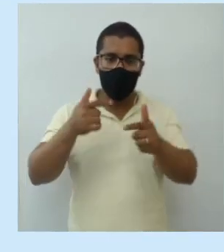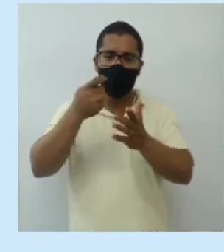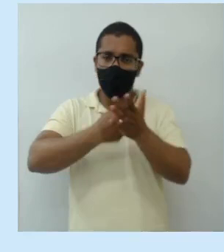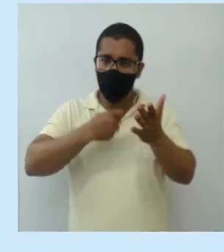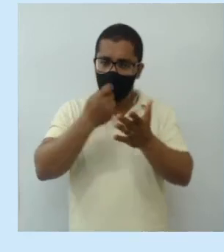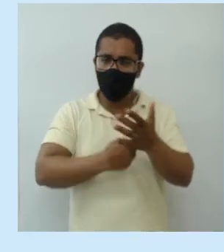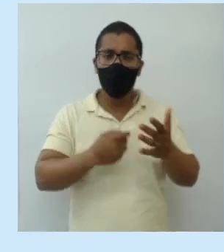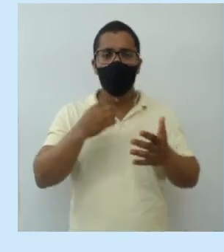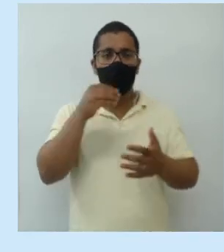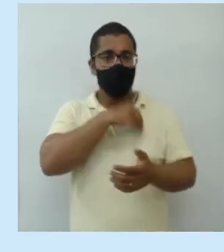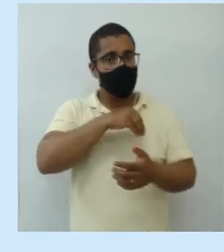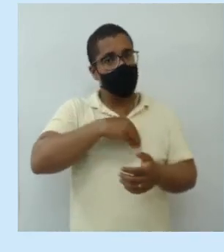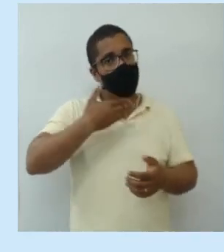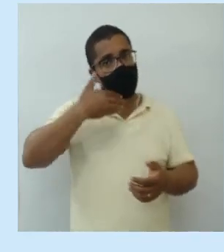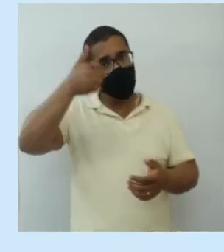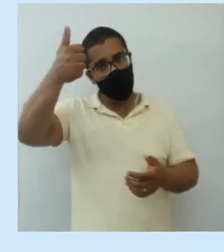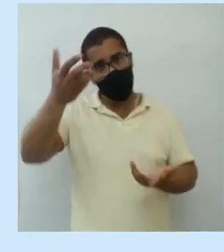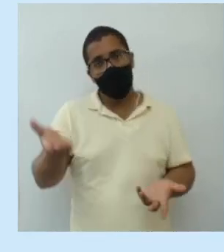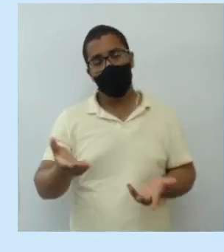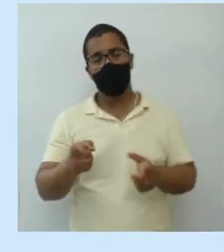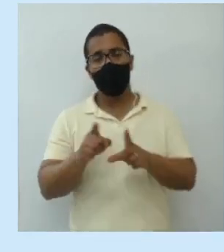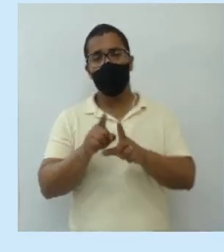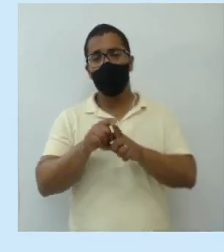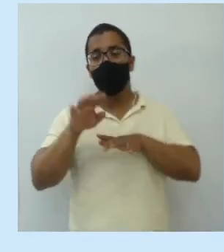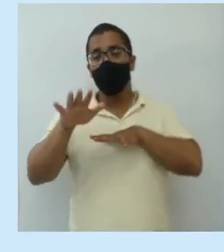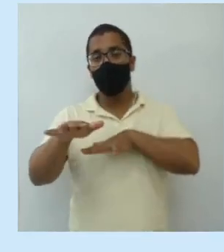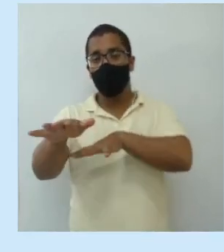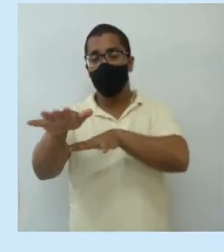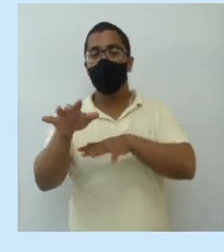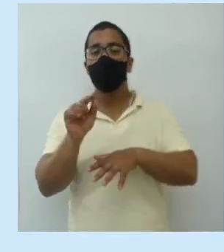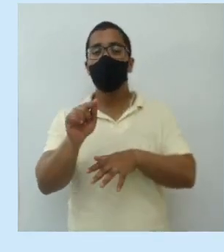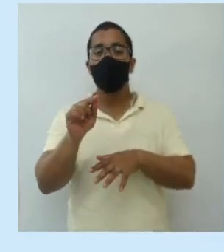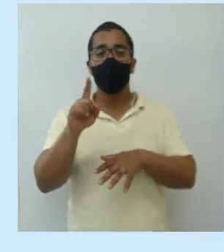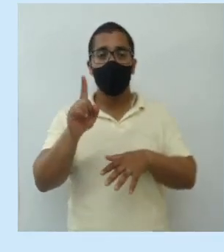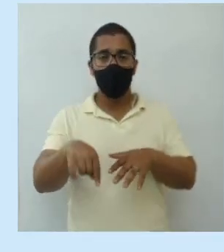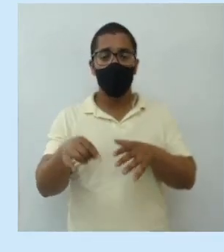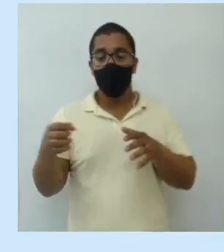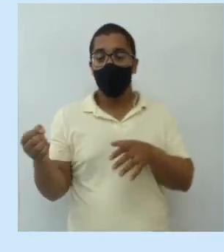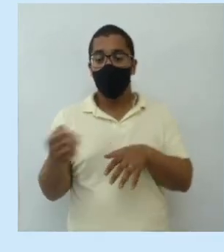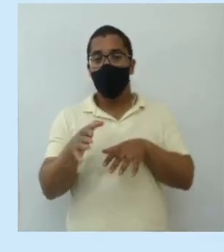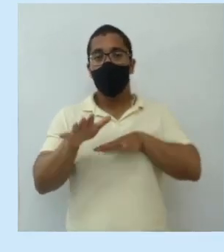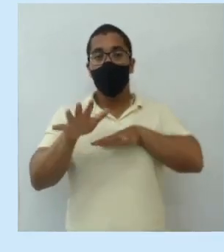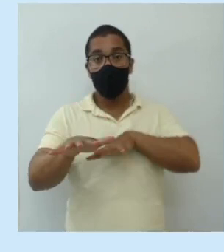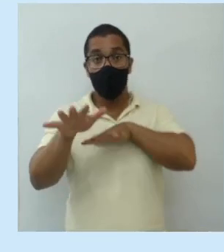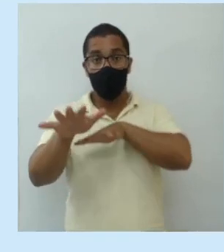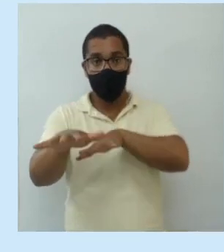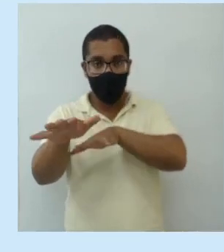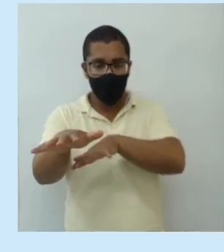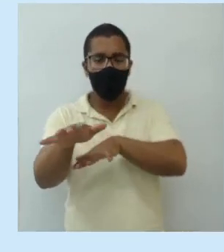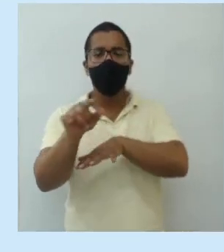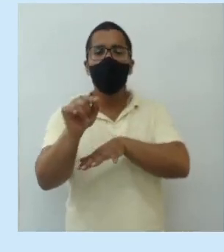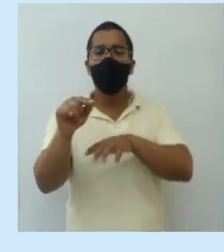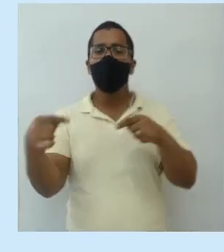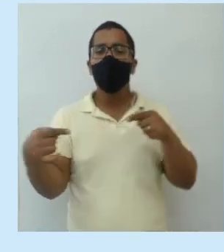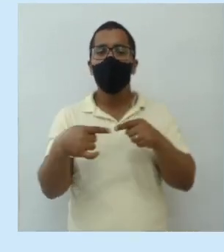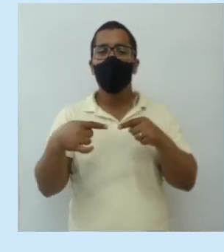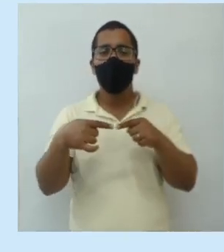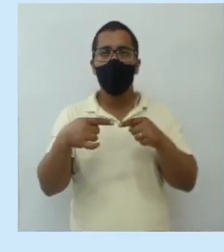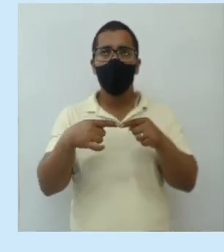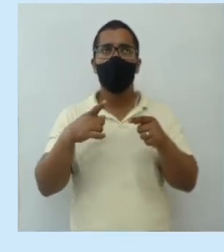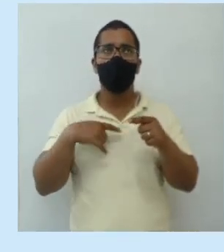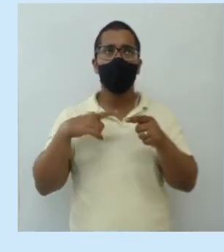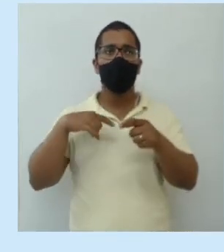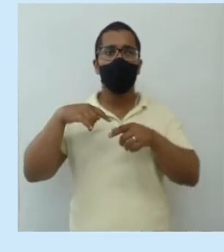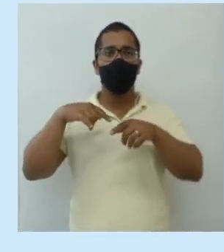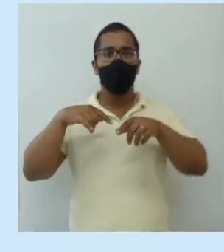salários, né, daqueles movimentos que vão estar ligados, né, que são chamados de novos movimentos, que estão ligados a questões de